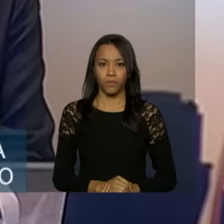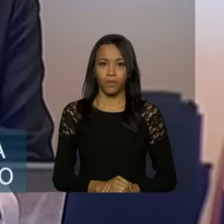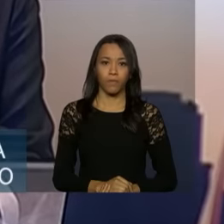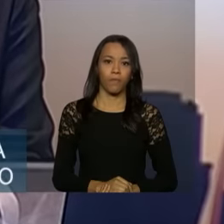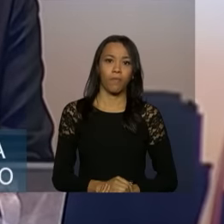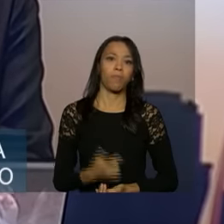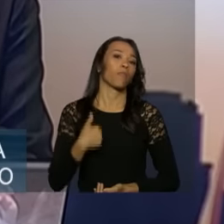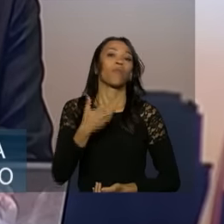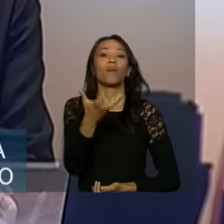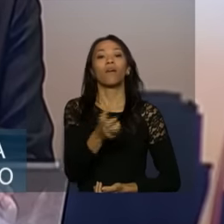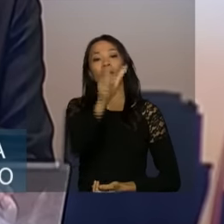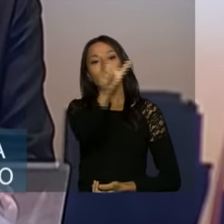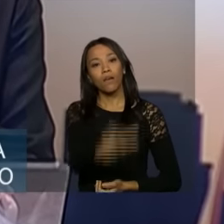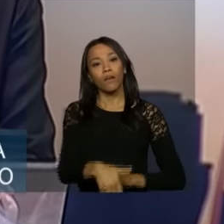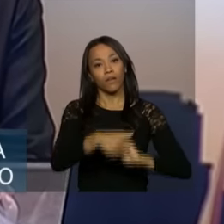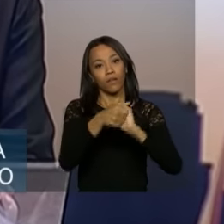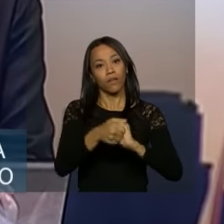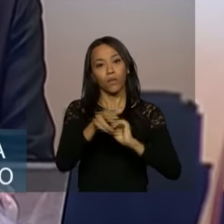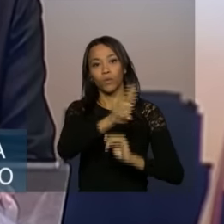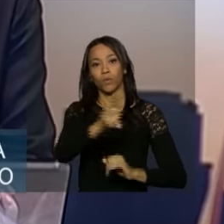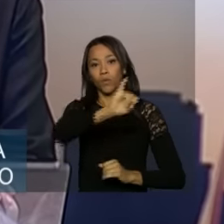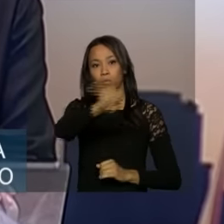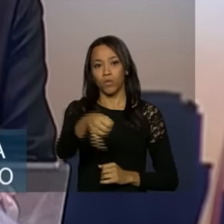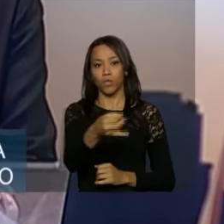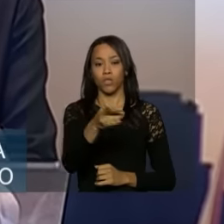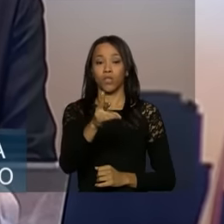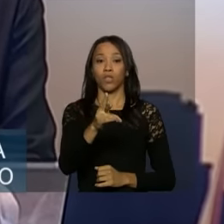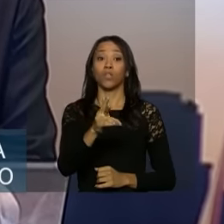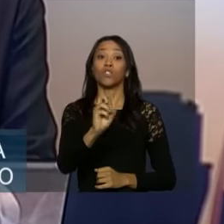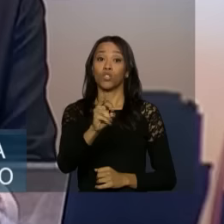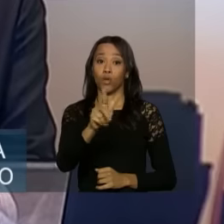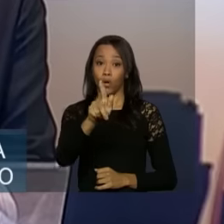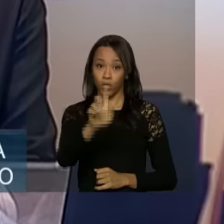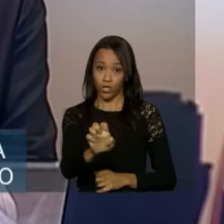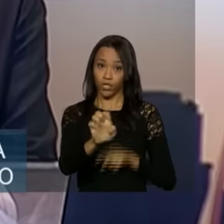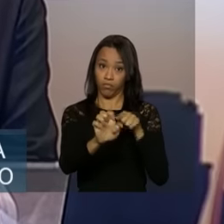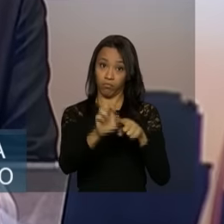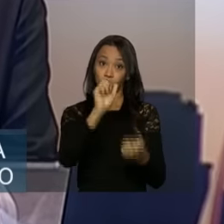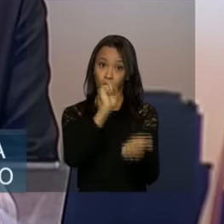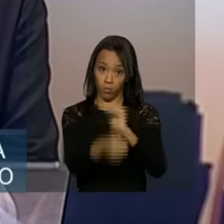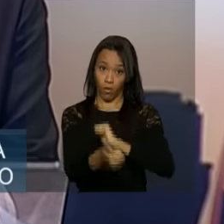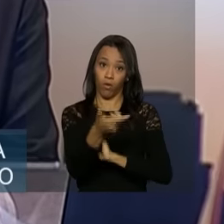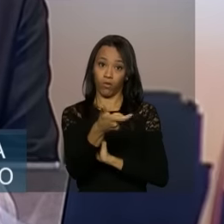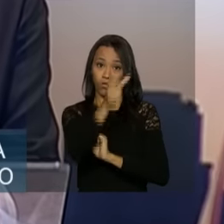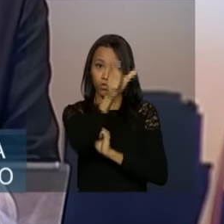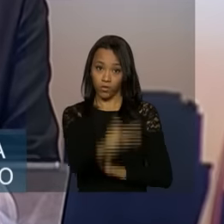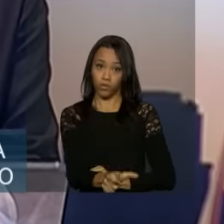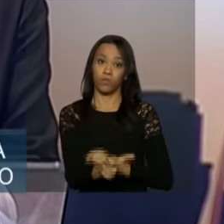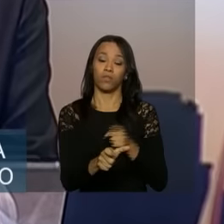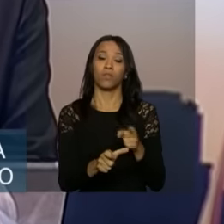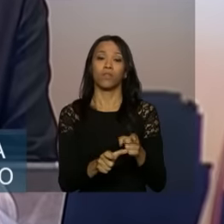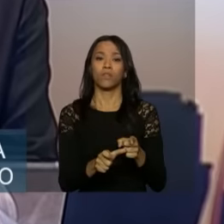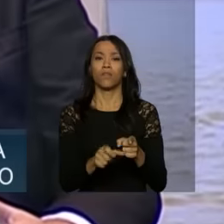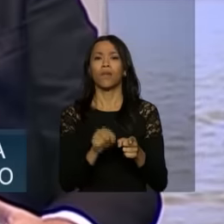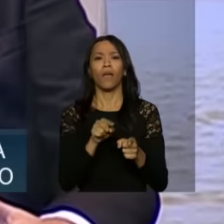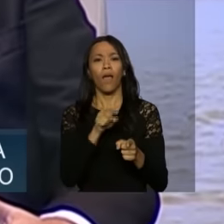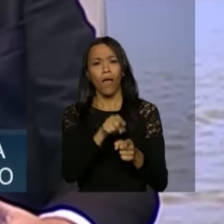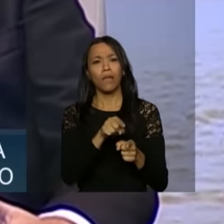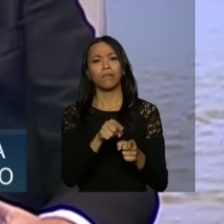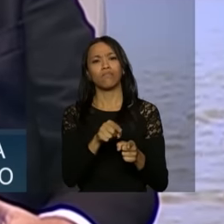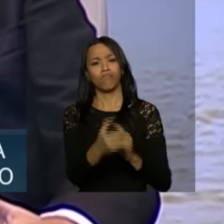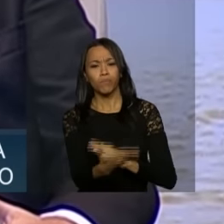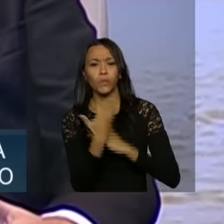Queria cumprimentar o Jorge Hilton, do Esporte, que está dando junto com toda